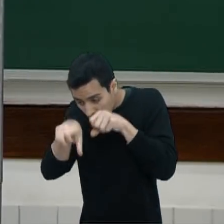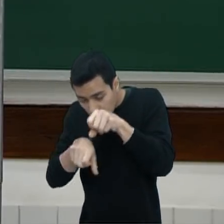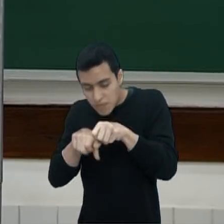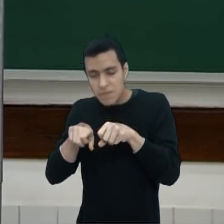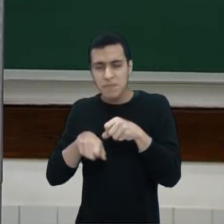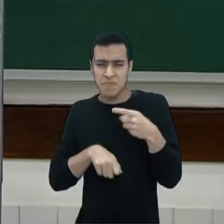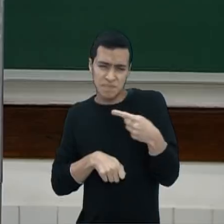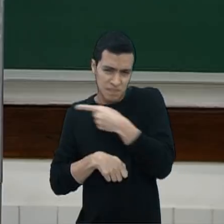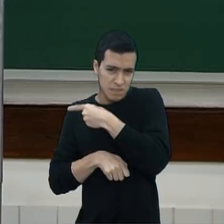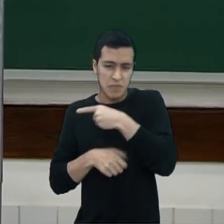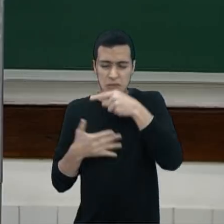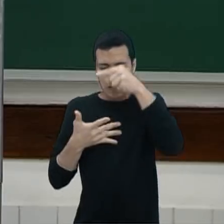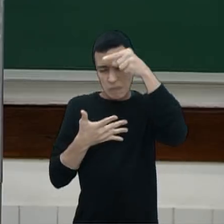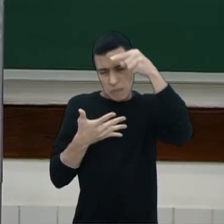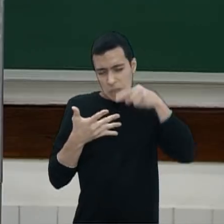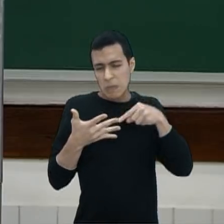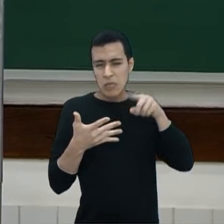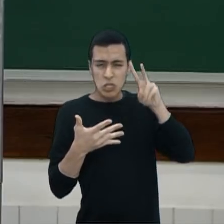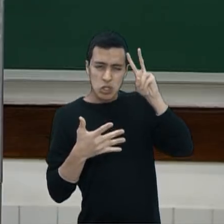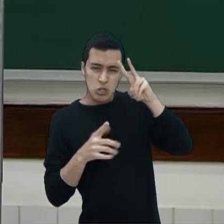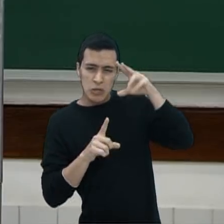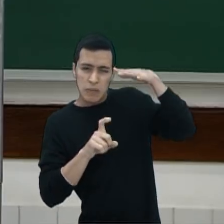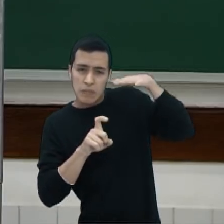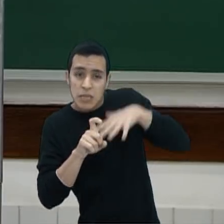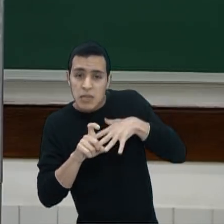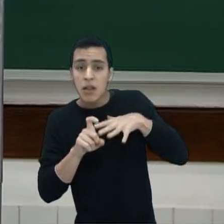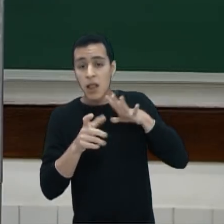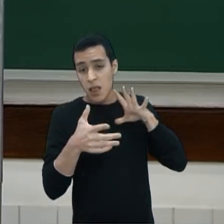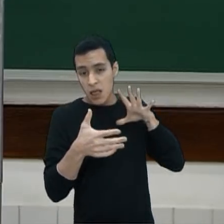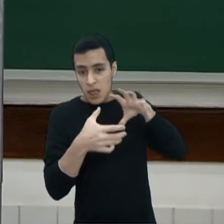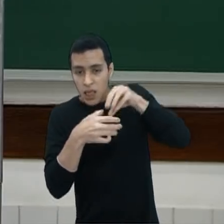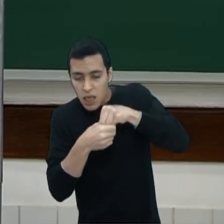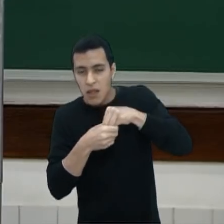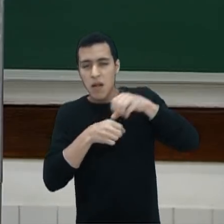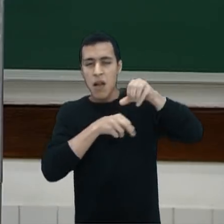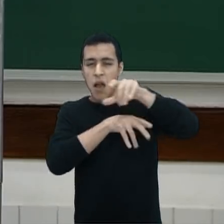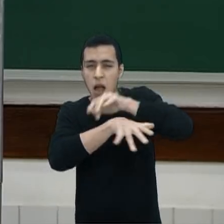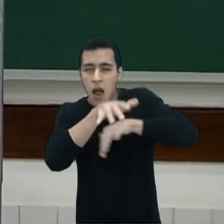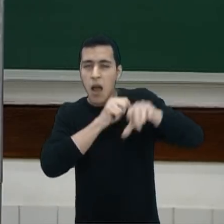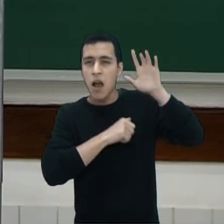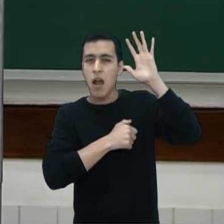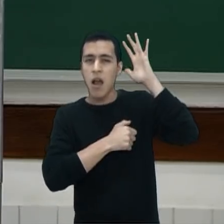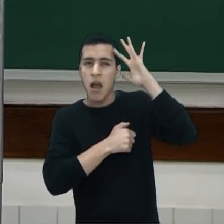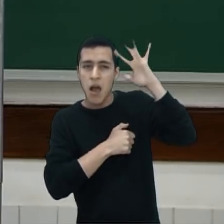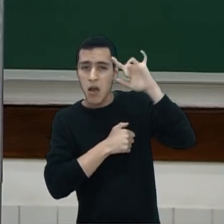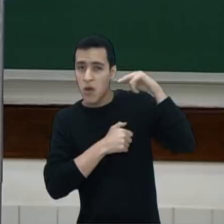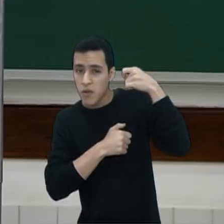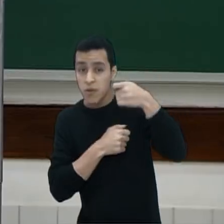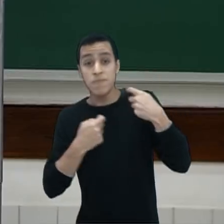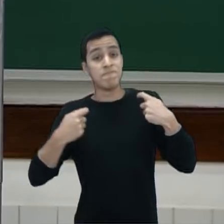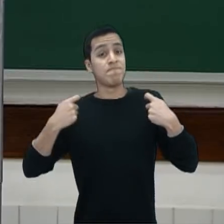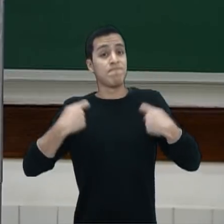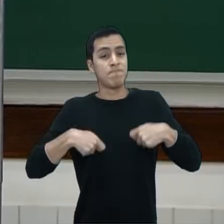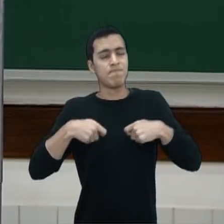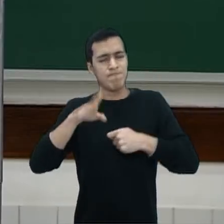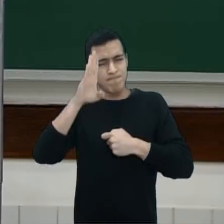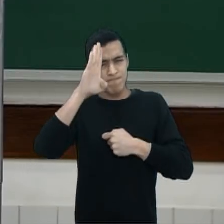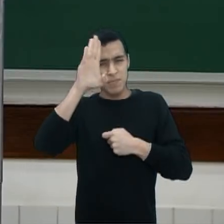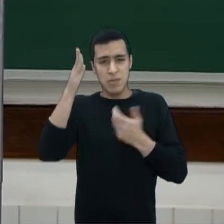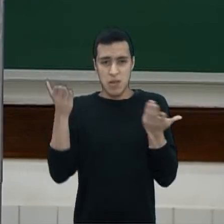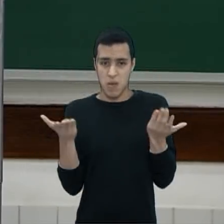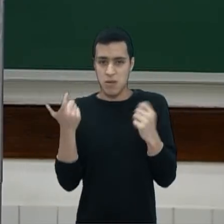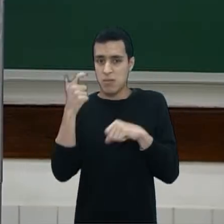dessas questões míticas, lendárias, né, que tanto povoam a nossa imaginação. É necessário, principalmente nesses tempos